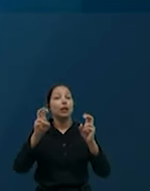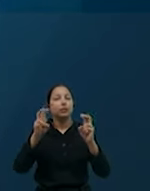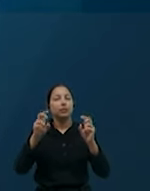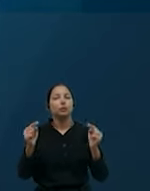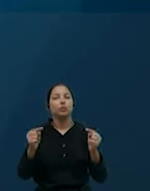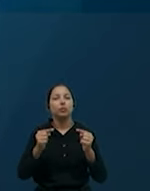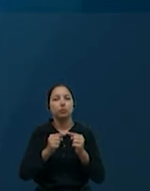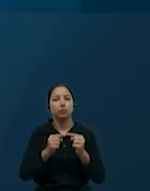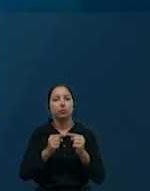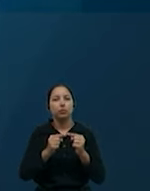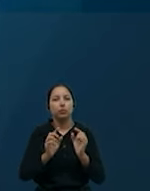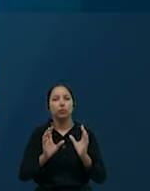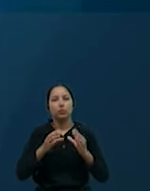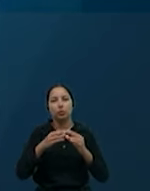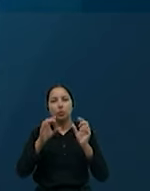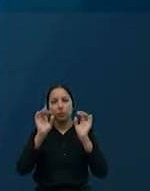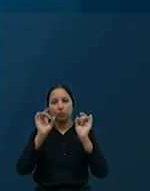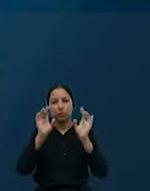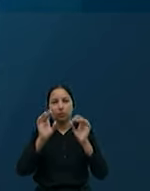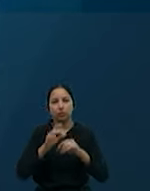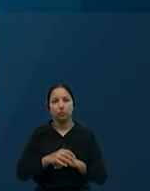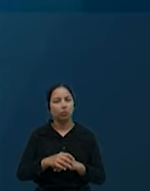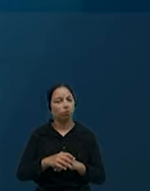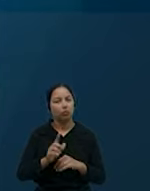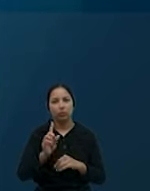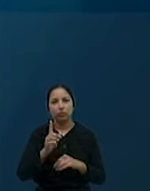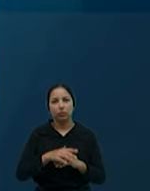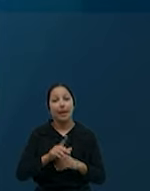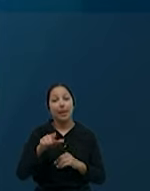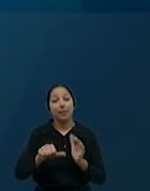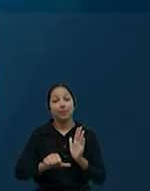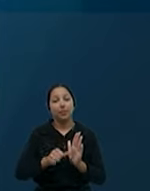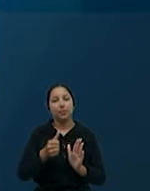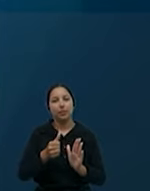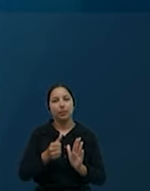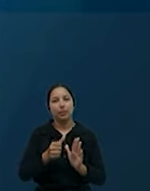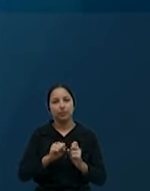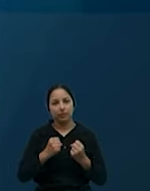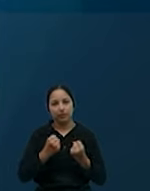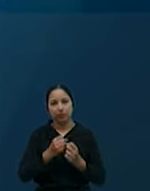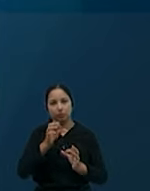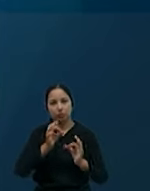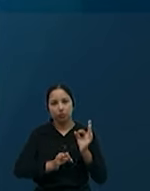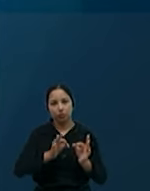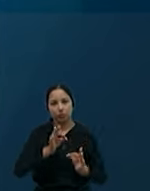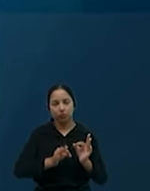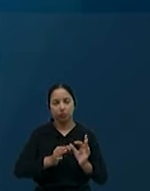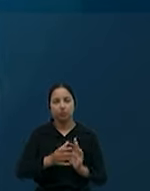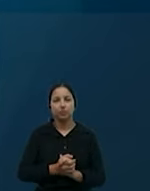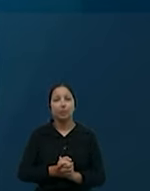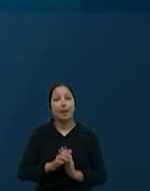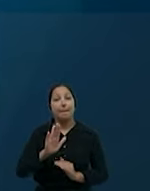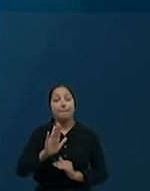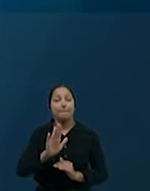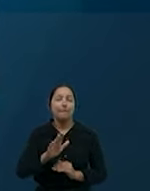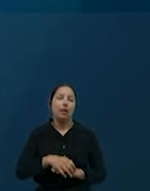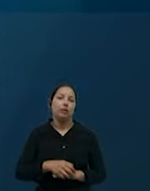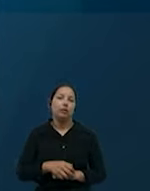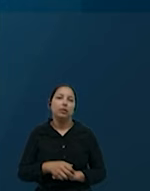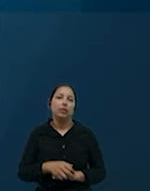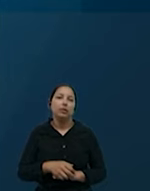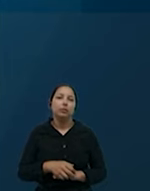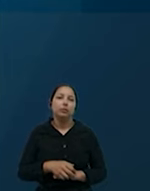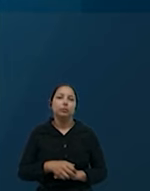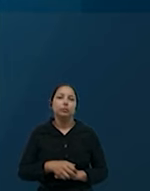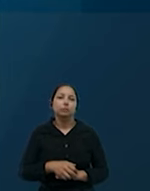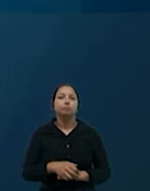fiscal, só quem julga é a primeira sessão, eu abro o meu voto dizendo isso, mas eu não posso desconhecer que houve o colegiado